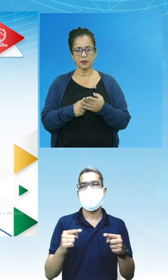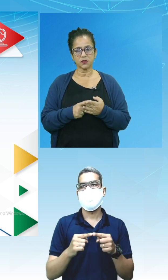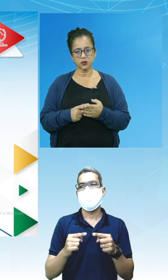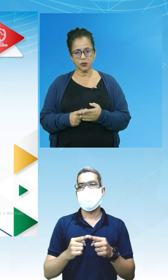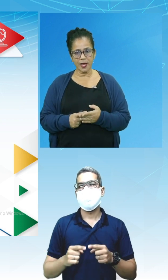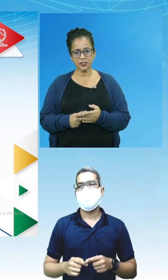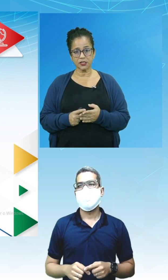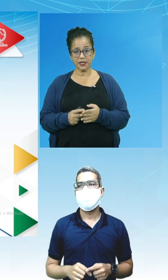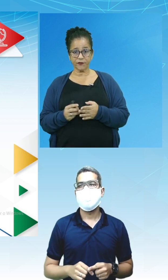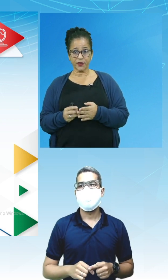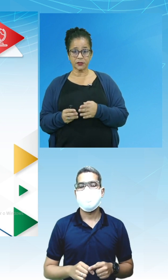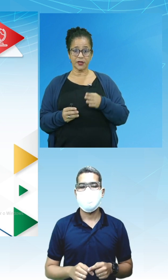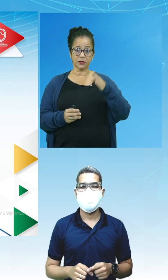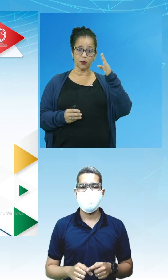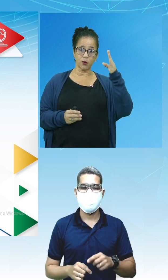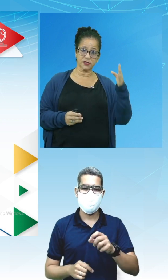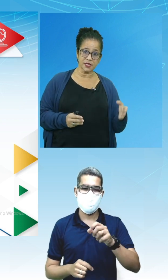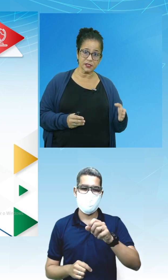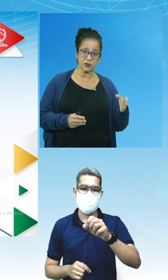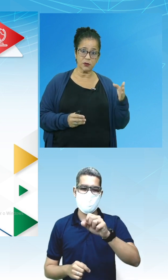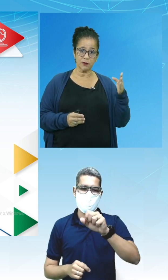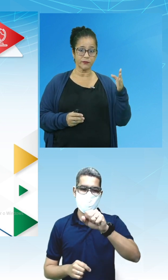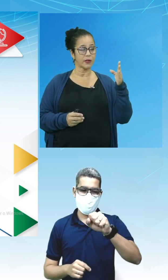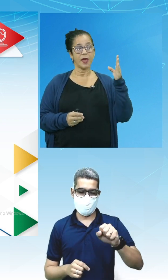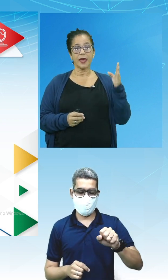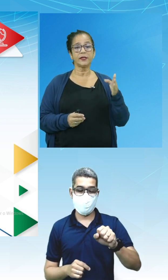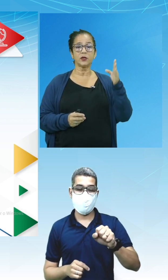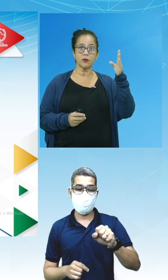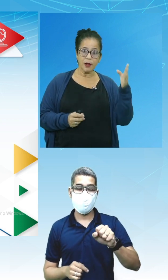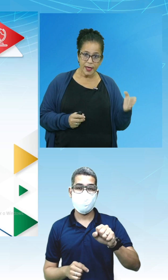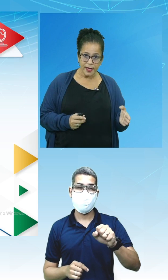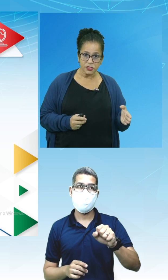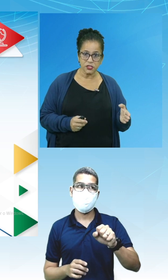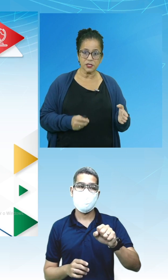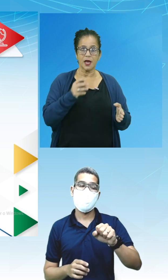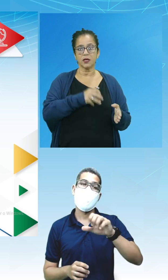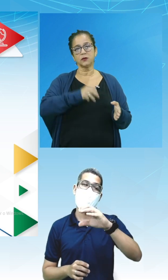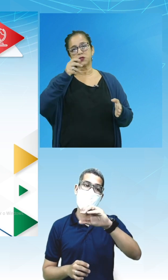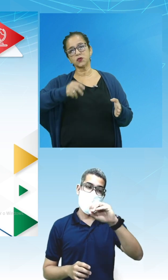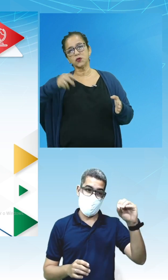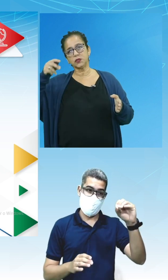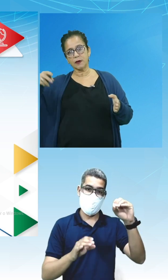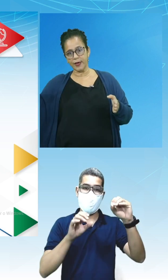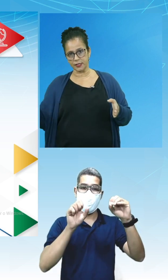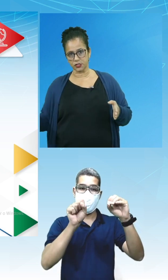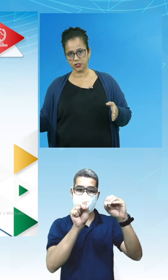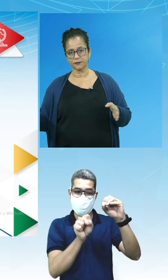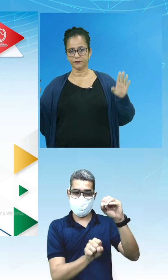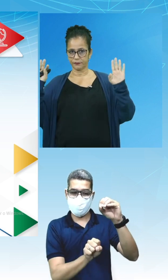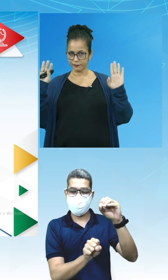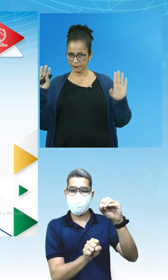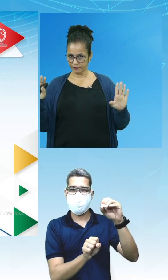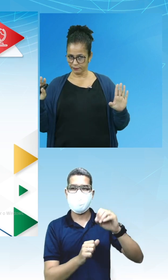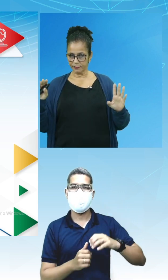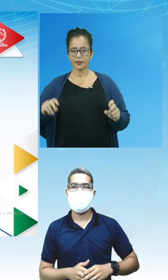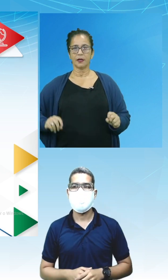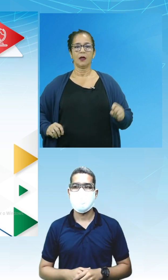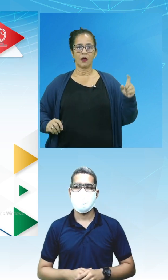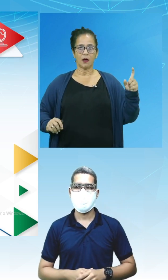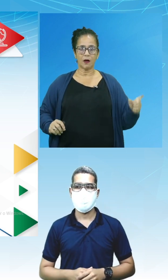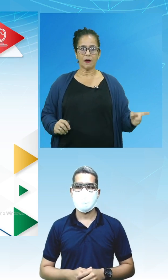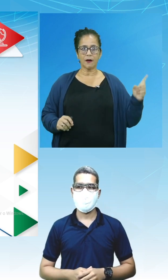OSO, que é o Sudoeste, que está ficando entre o centro, entre o Oeste e o Sudoeste.